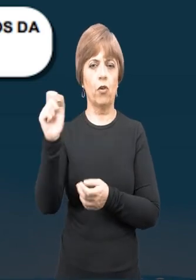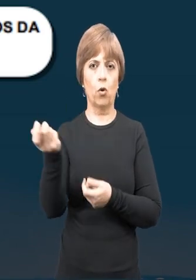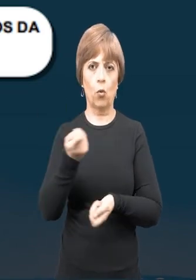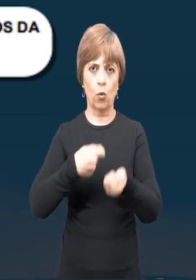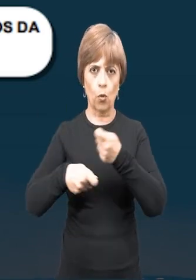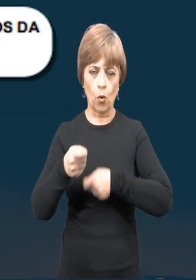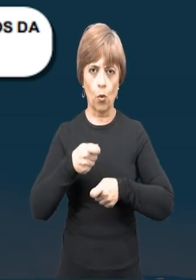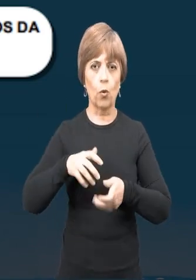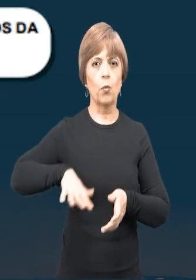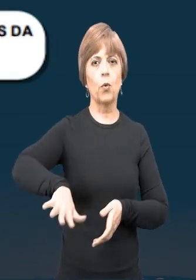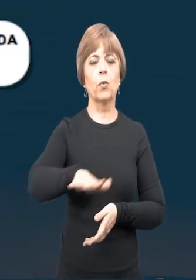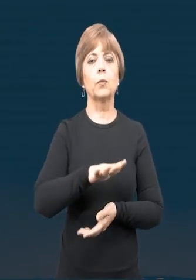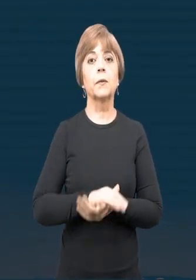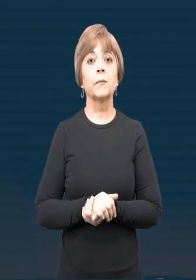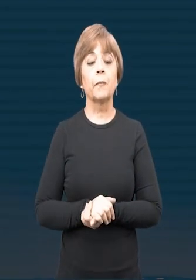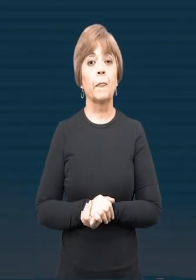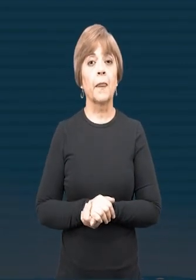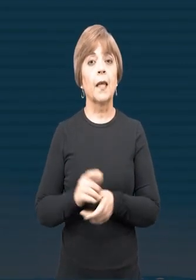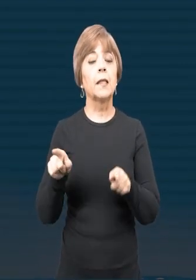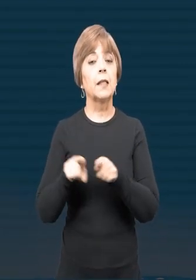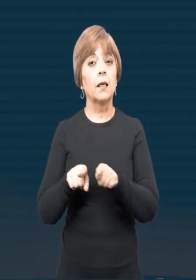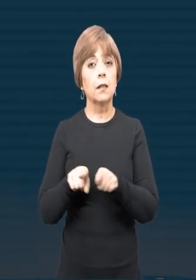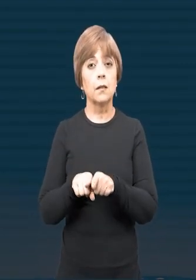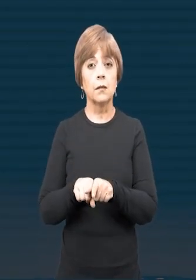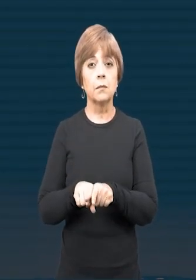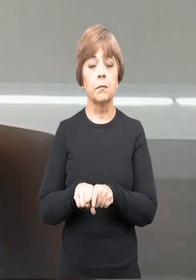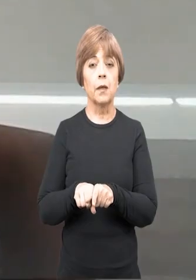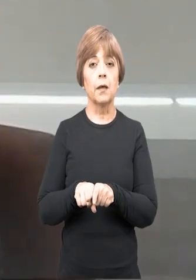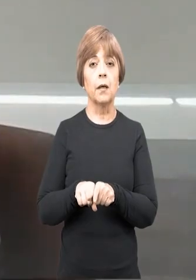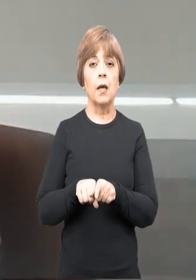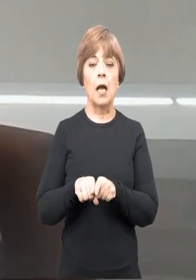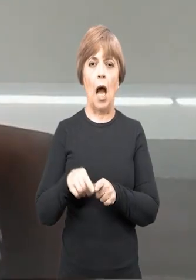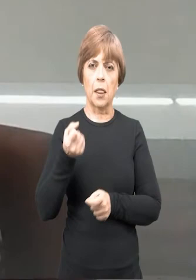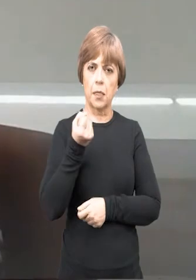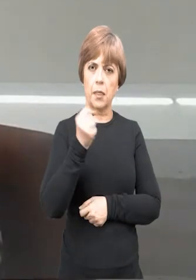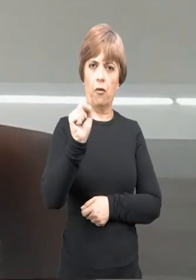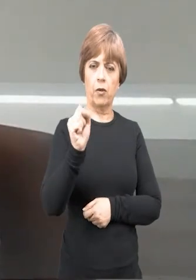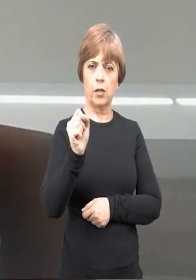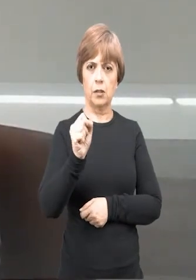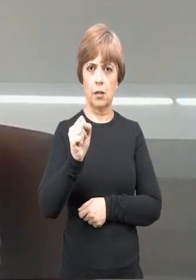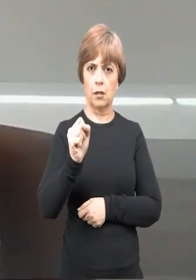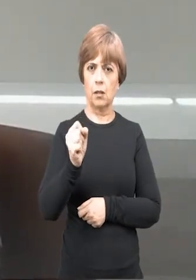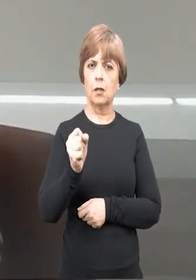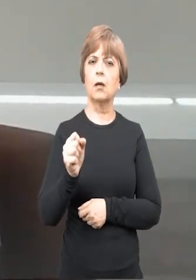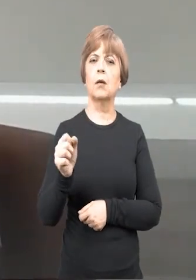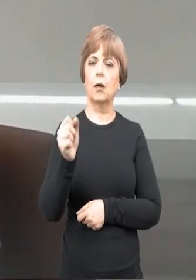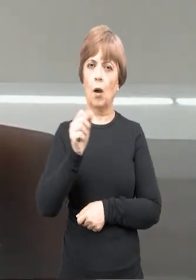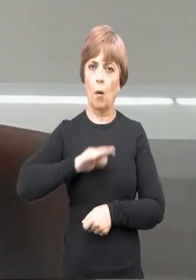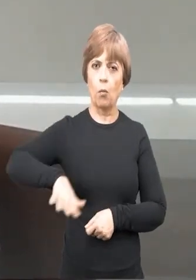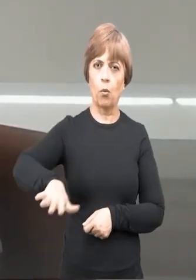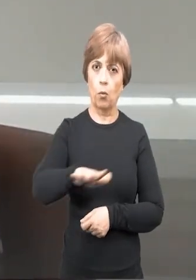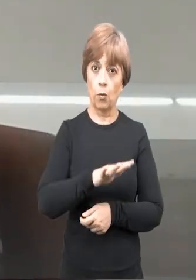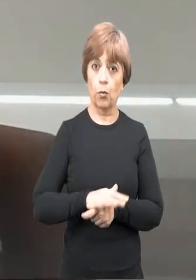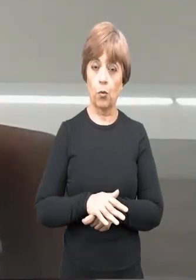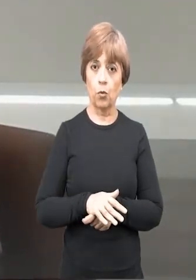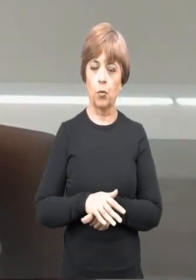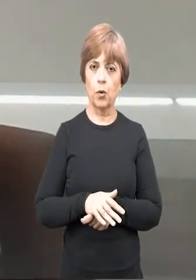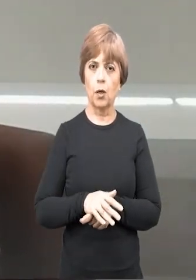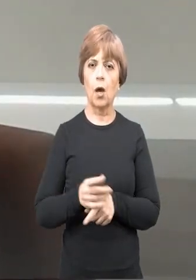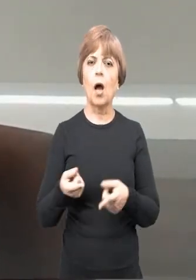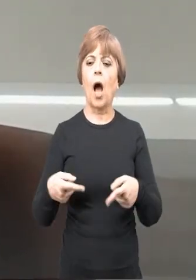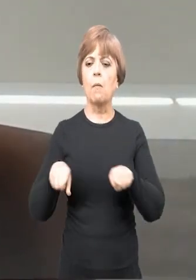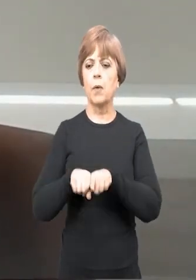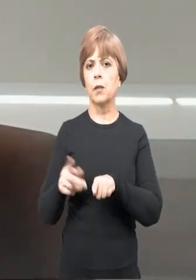a Defensoria Pública, uma vez que parceria semelhante foi feita com sucesso no município de São João